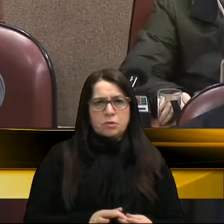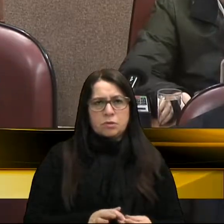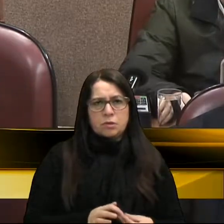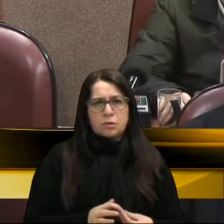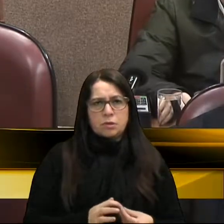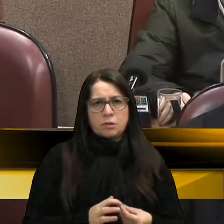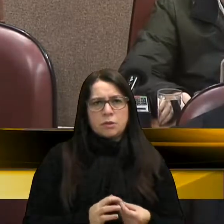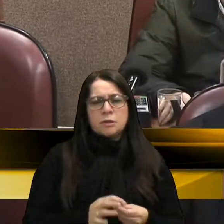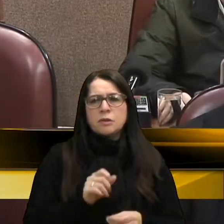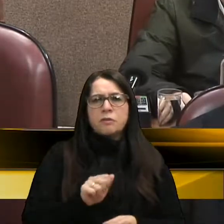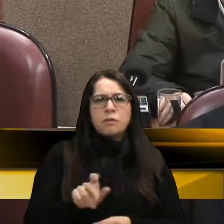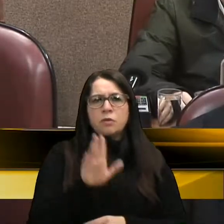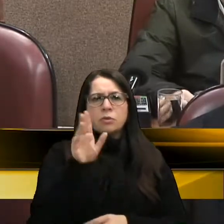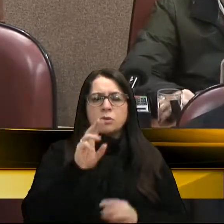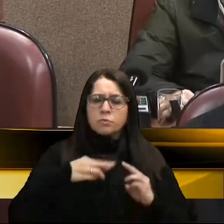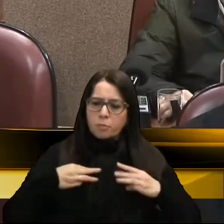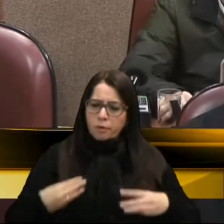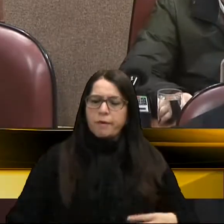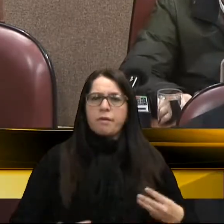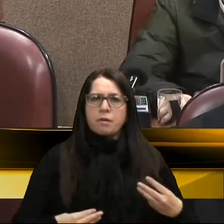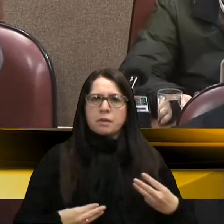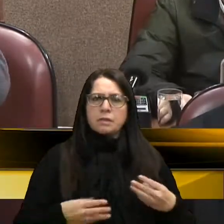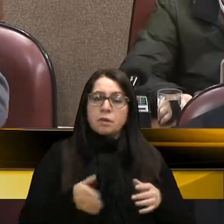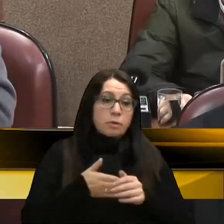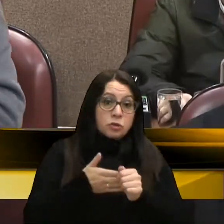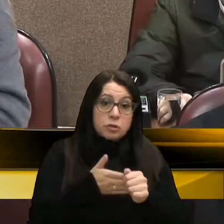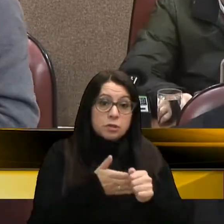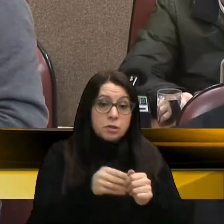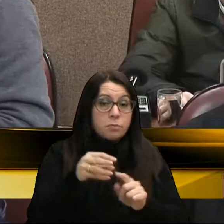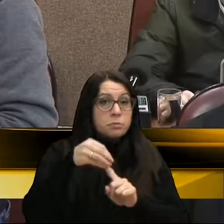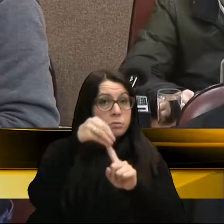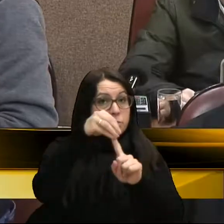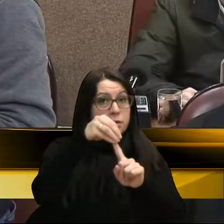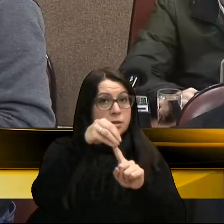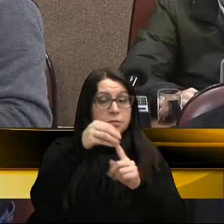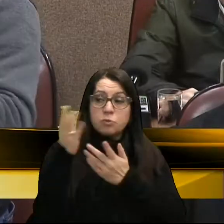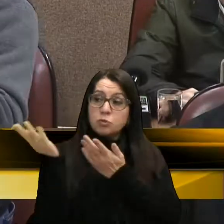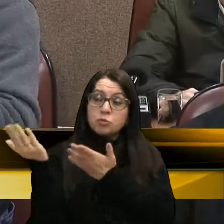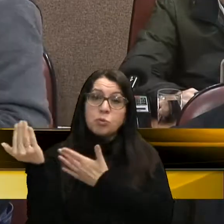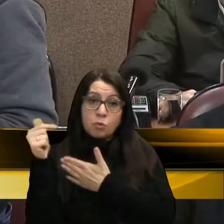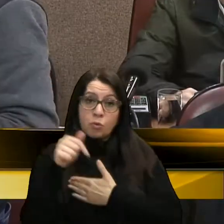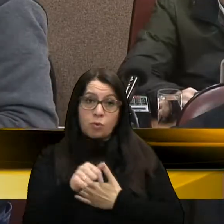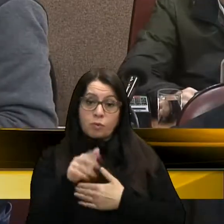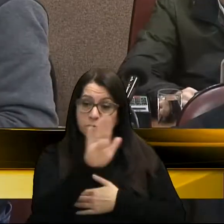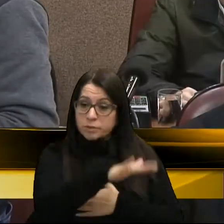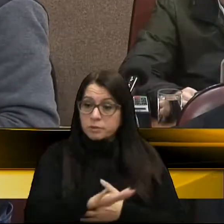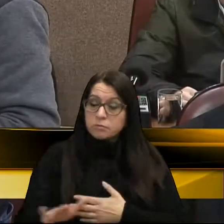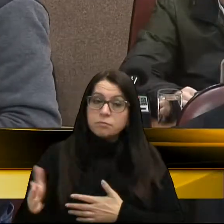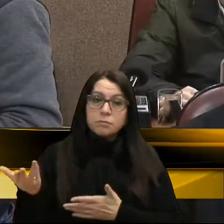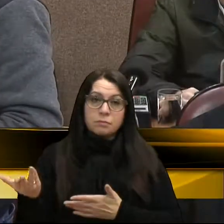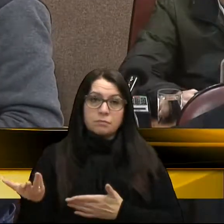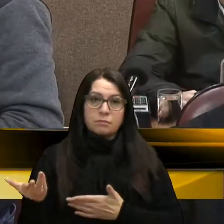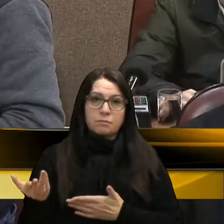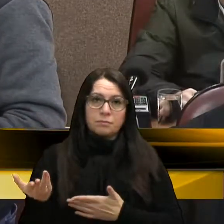valores morais, dar uma direção principalmente para a nossa juventude, para as nossas crianças.